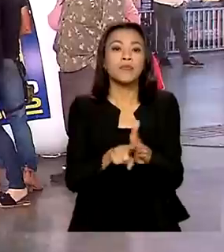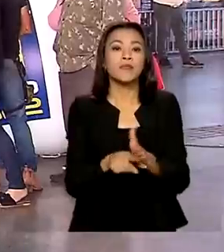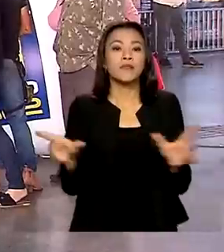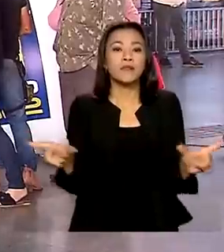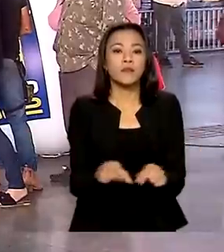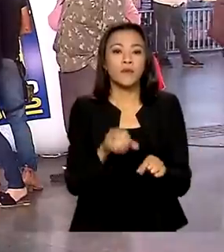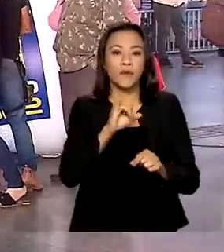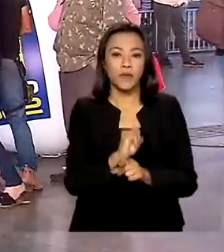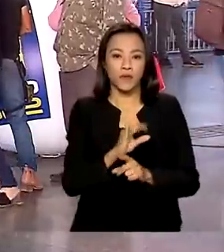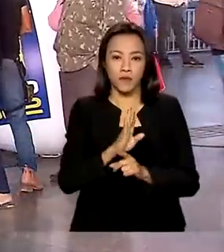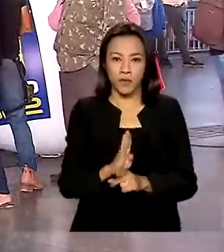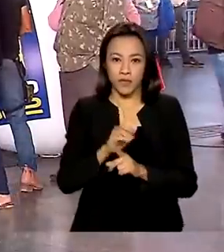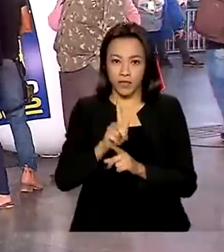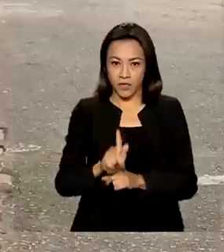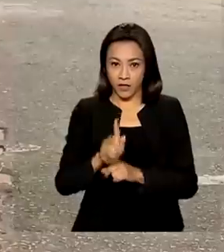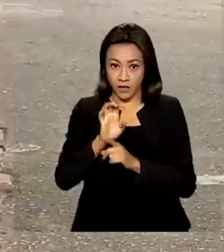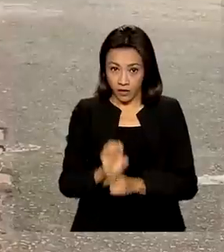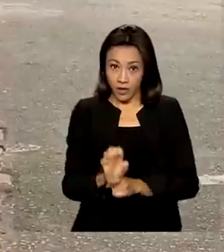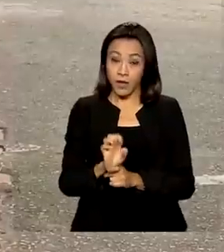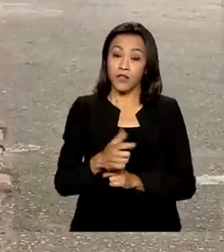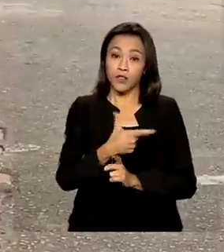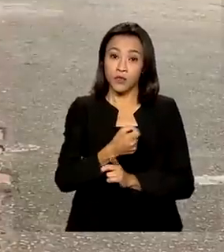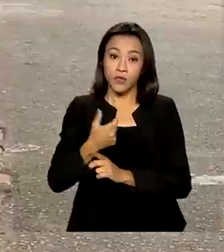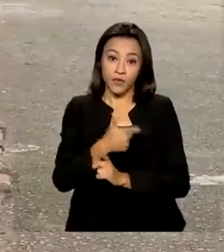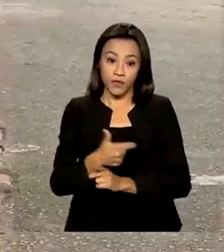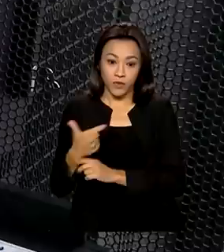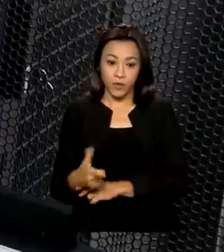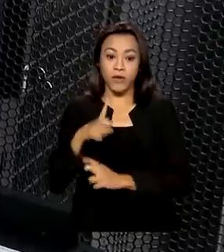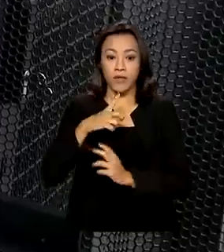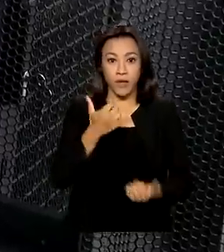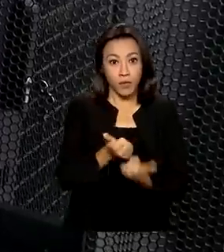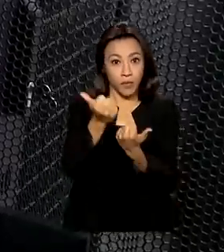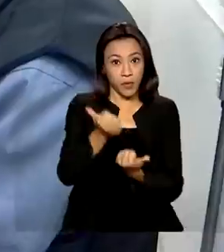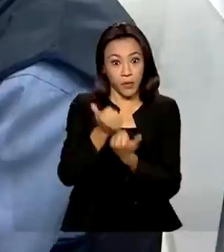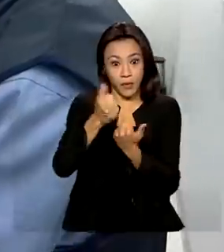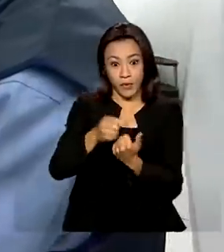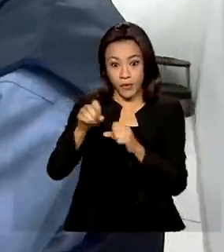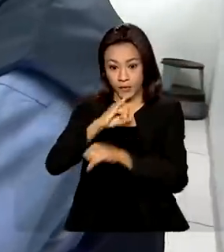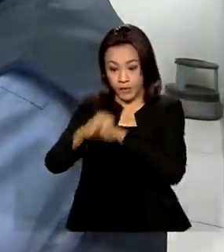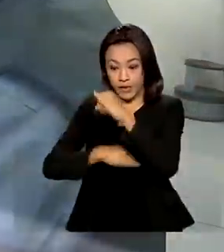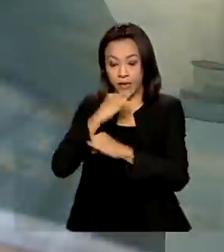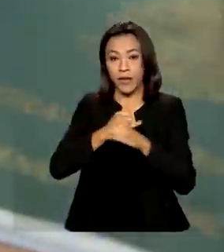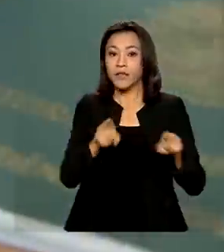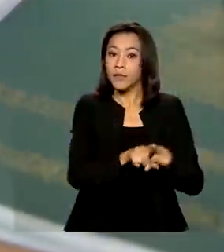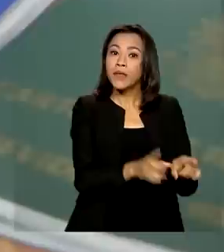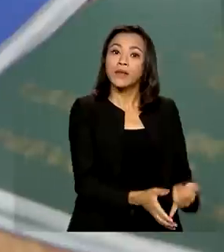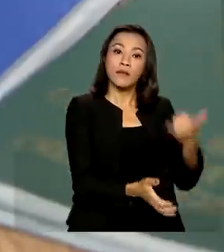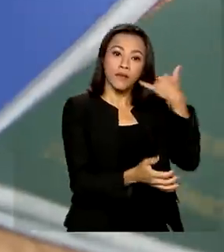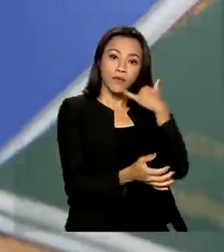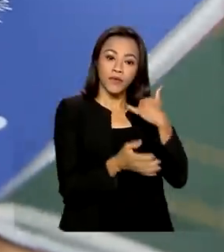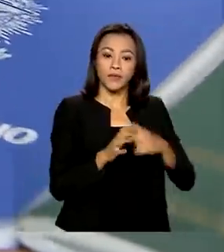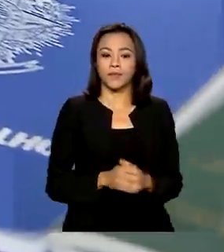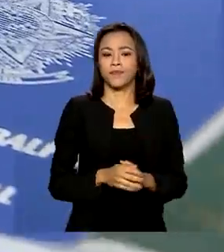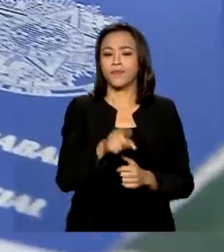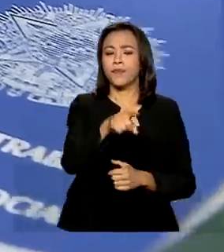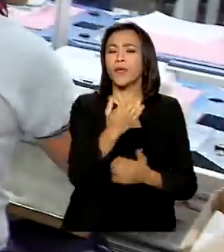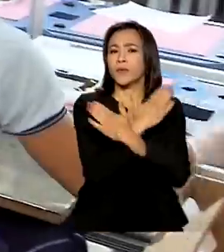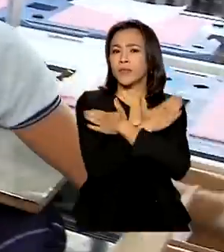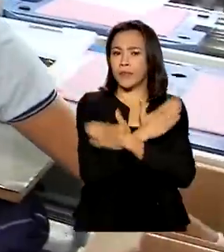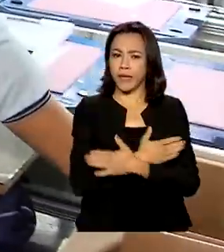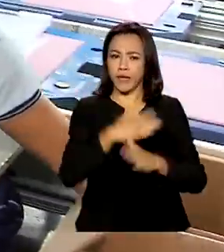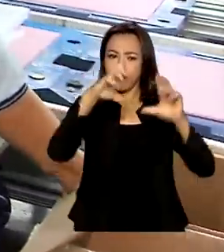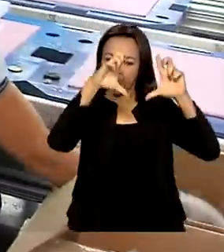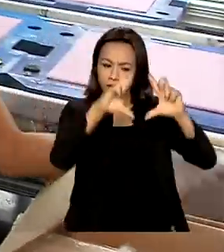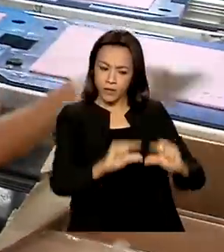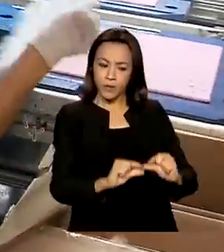2022 coleta de dados ter ainda Central de Apoio pela internet e telefone taxa de desemprego cai